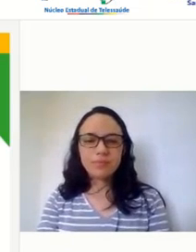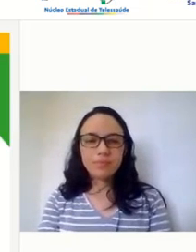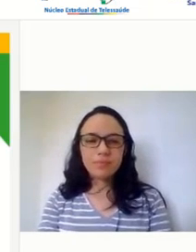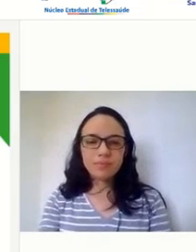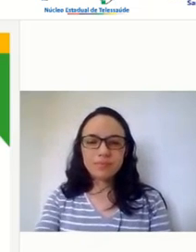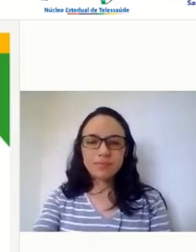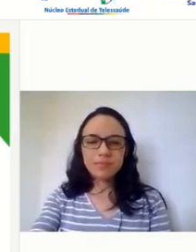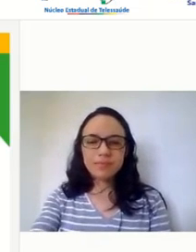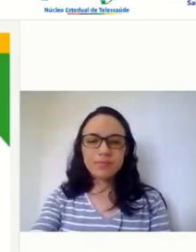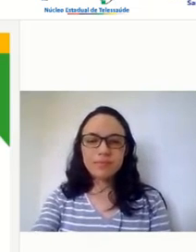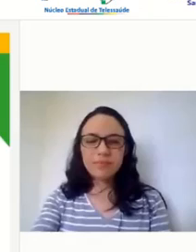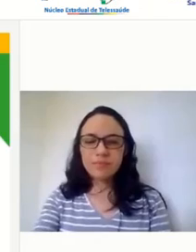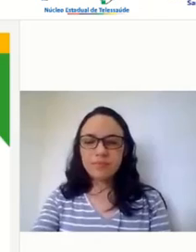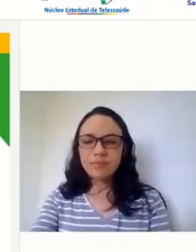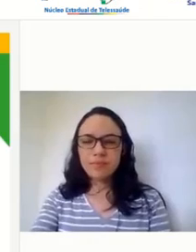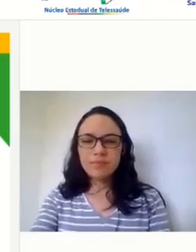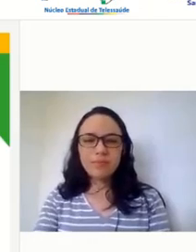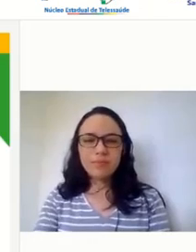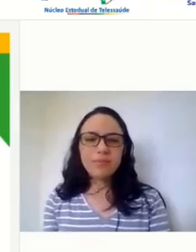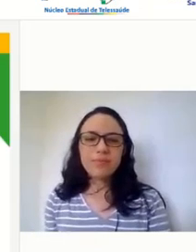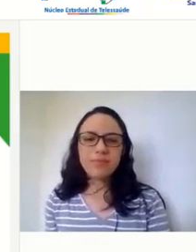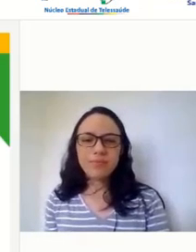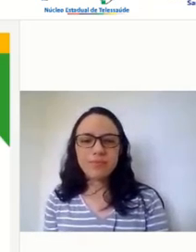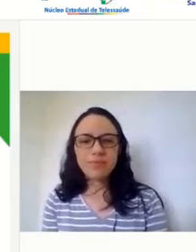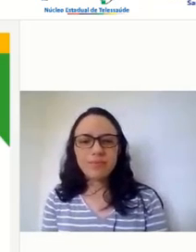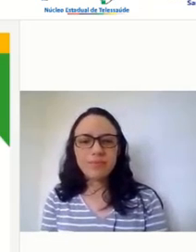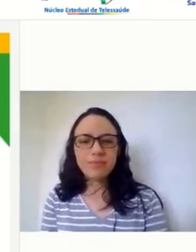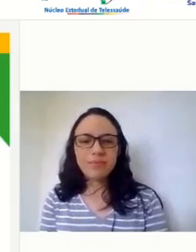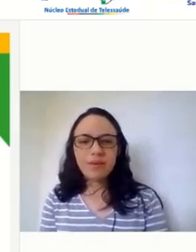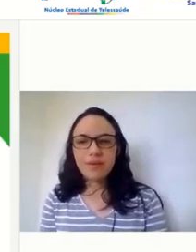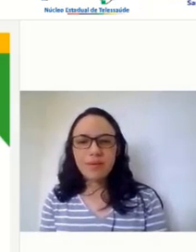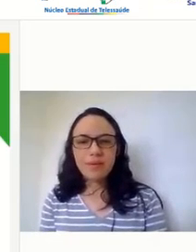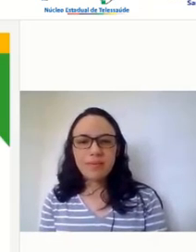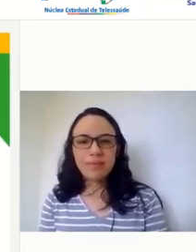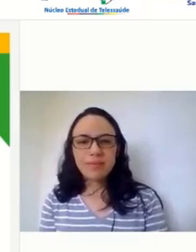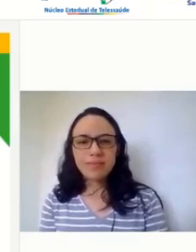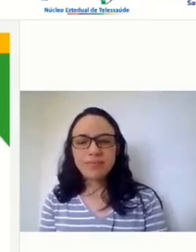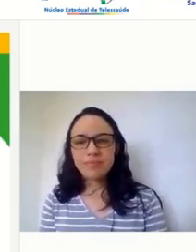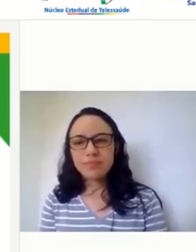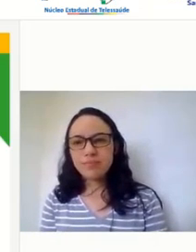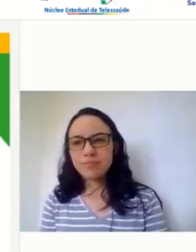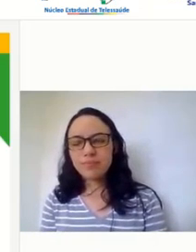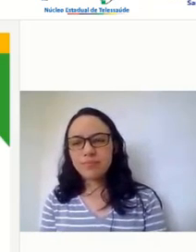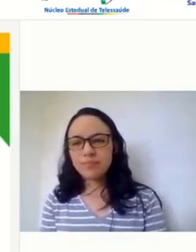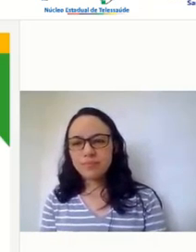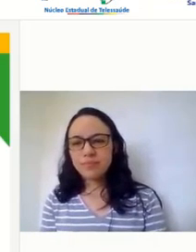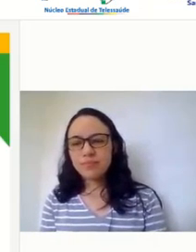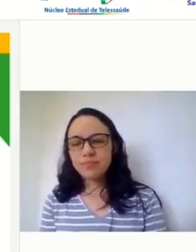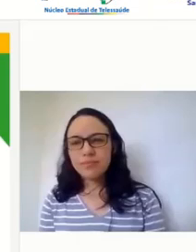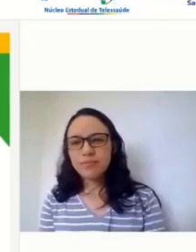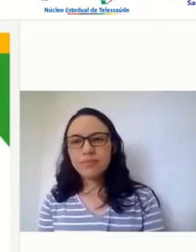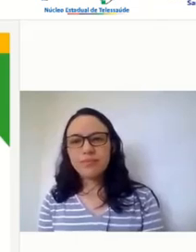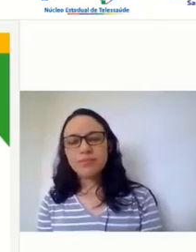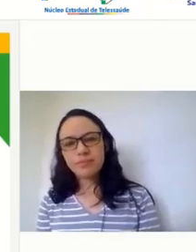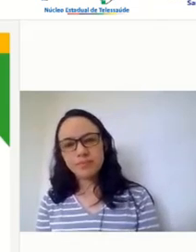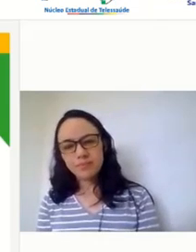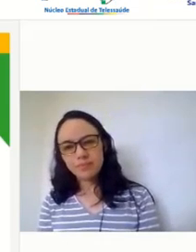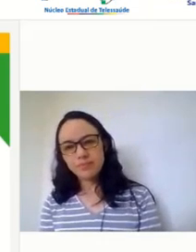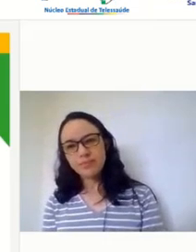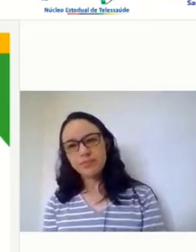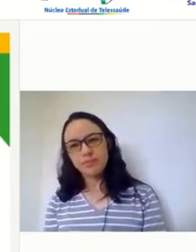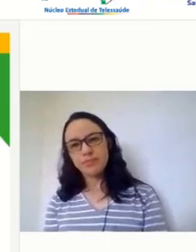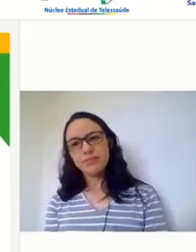claro que ele não deixa de ser uma emergência internacional a família ela é uma classificação dada a dimensão de